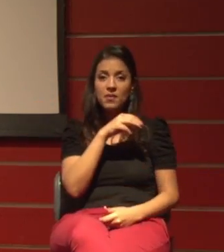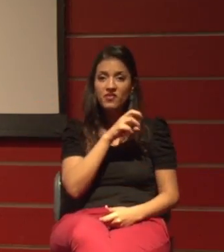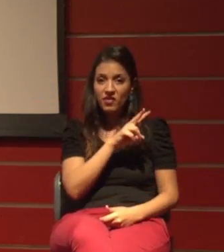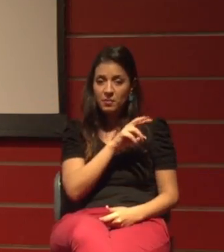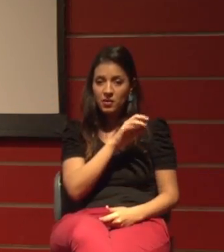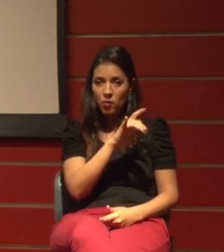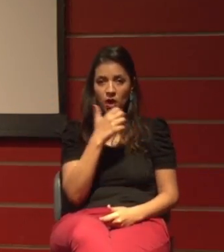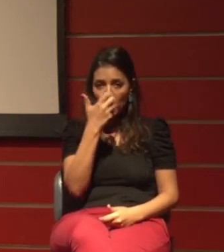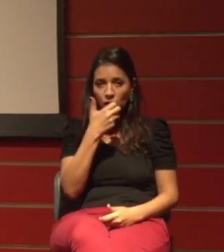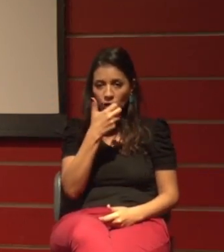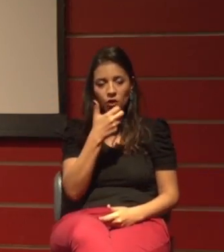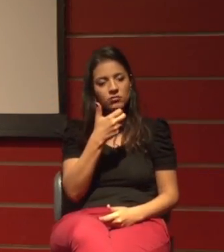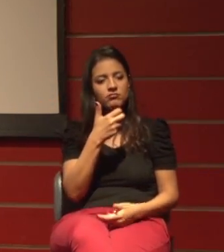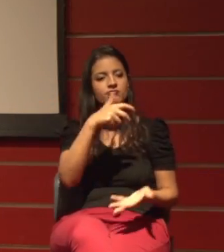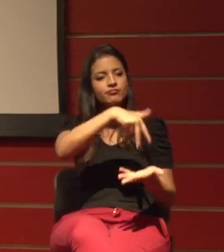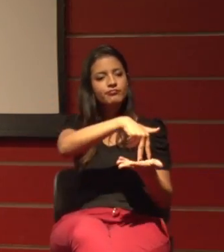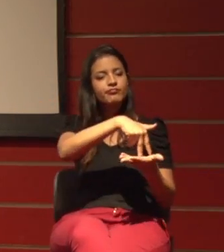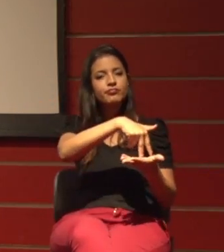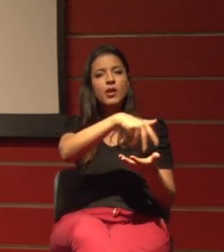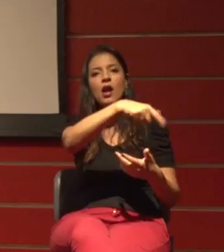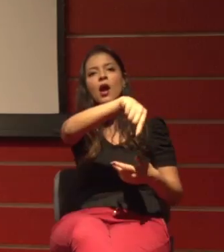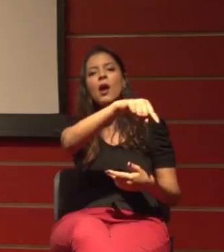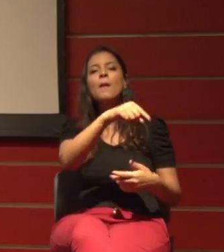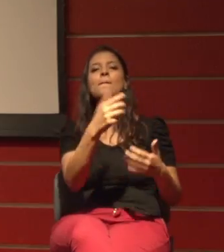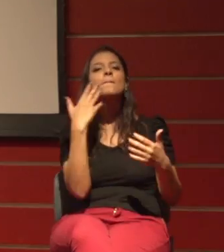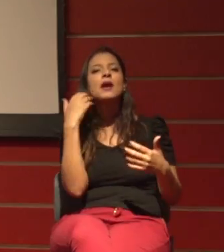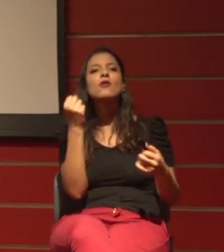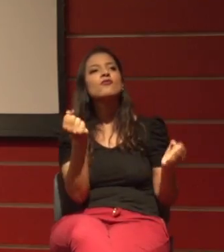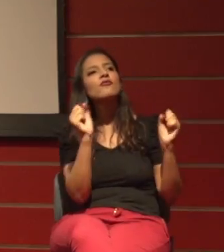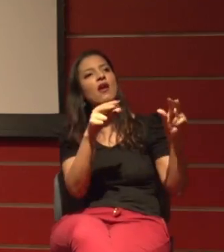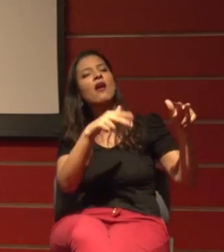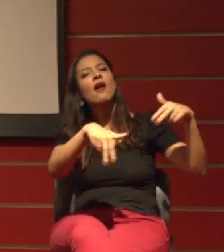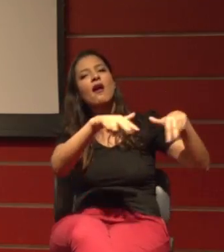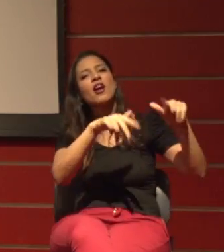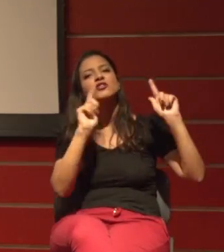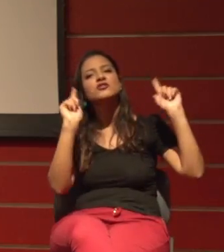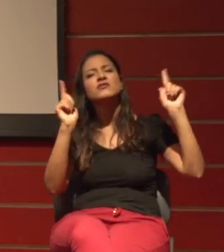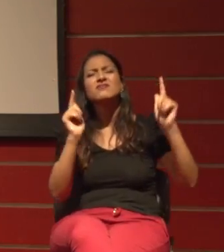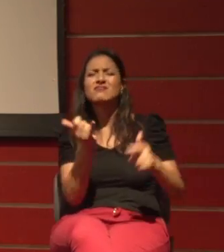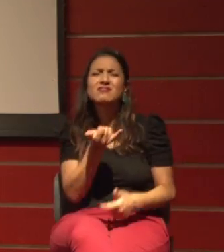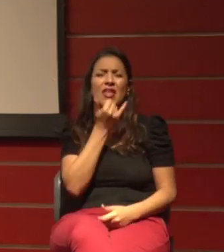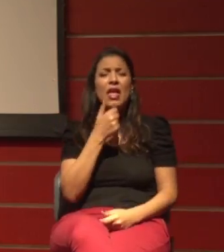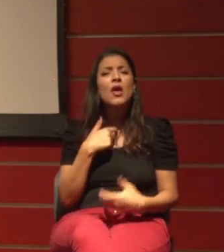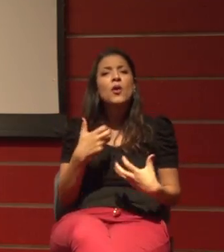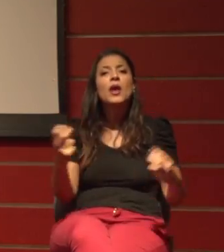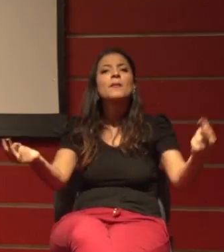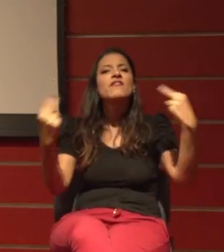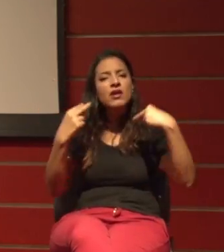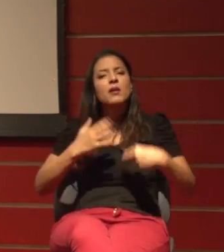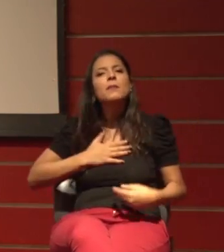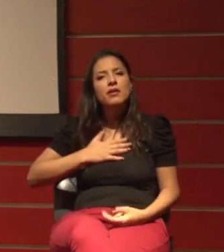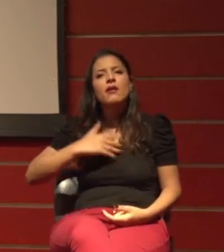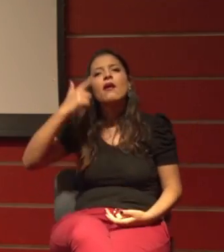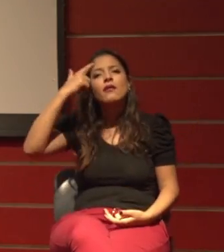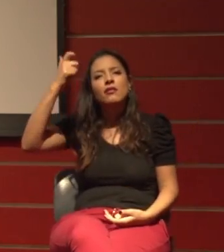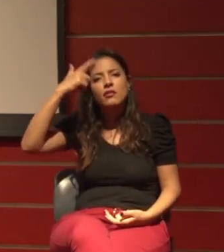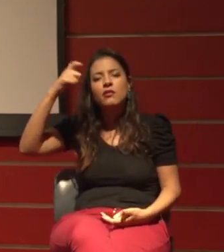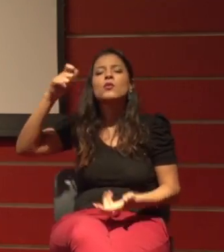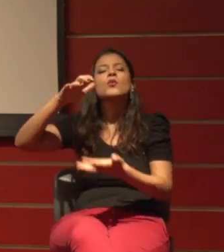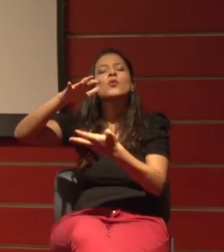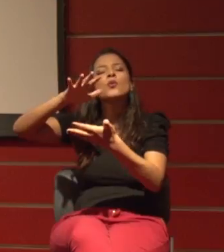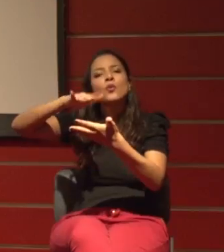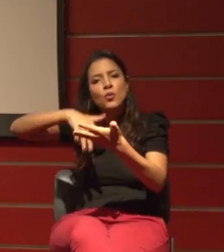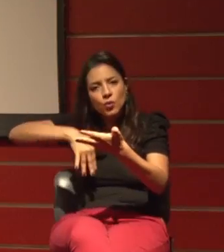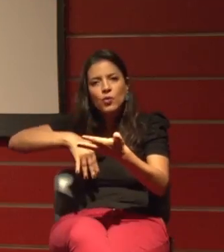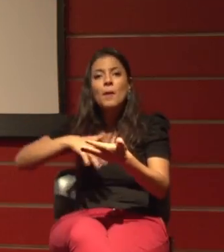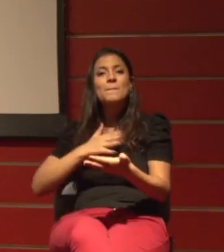incluídos e respeitados também através da Nossa produção intelectual né através das histórias que nós estamos contando através dos livros